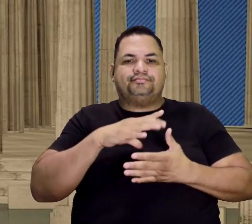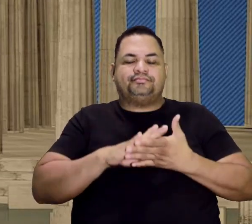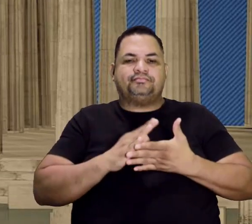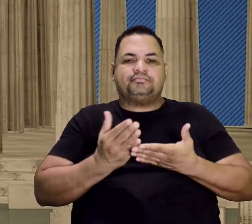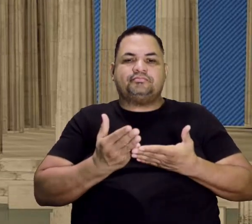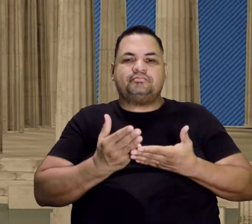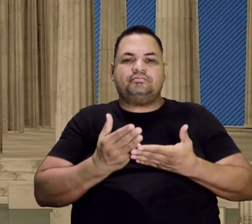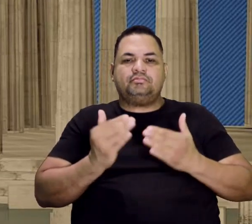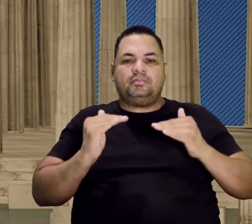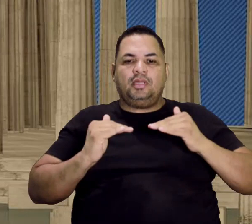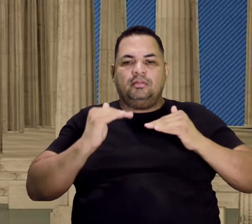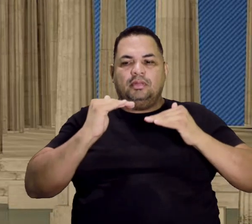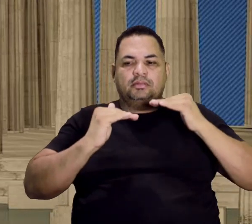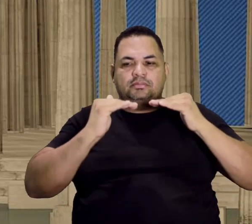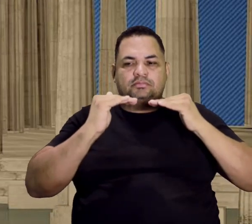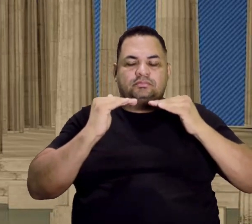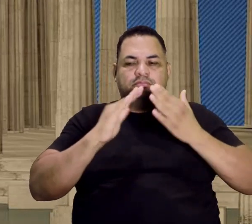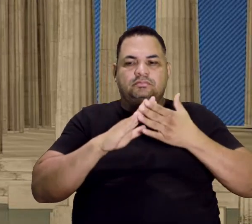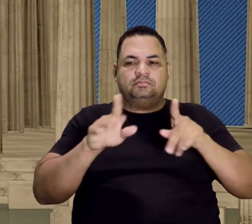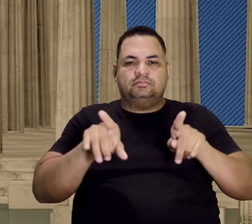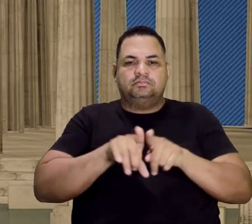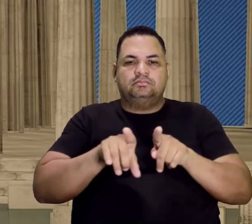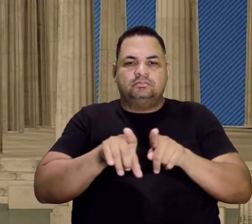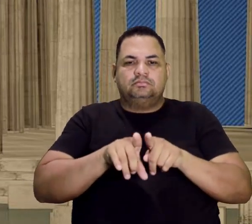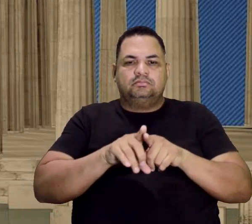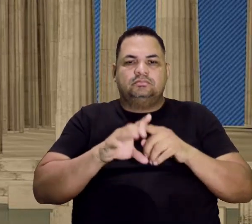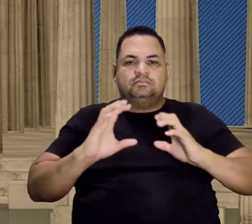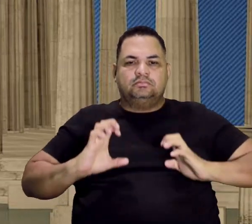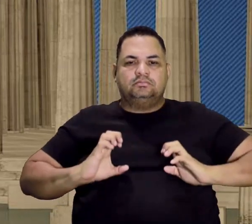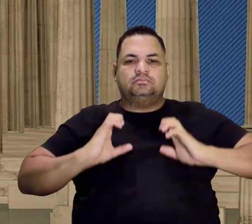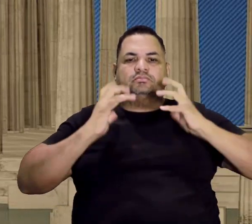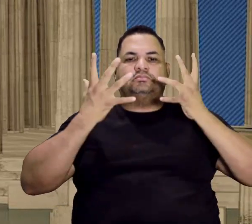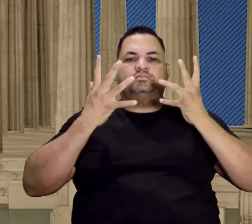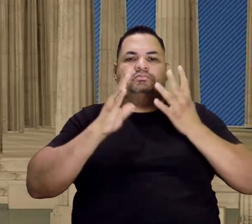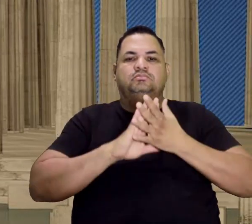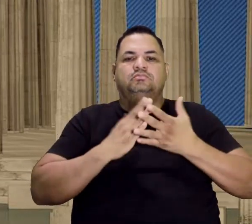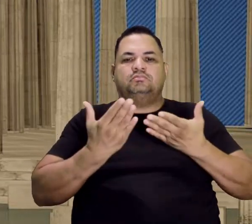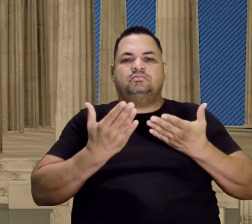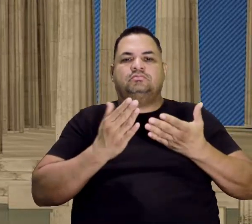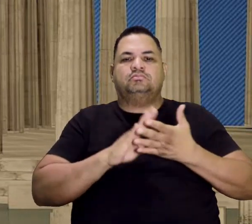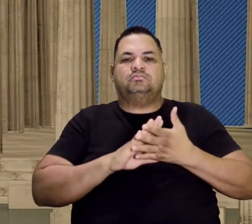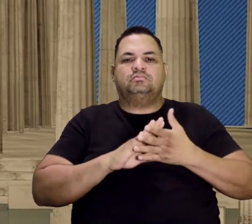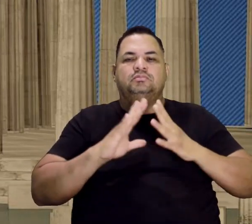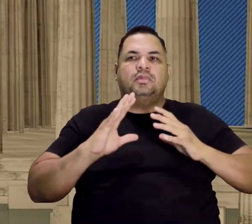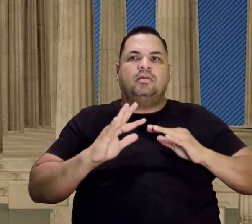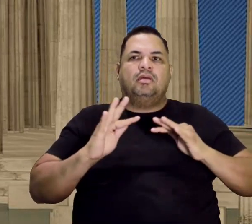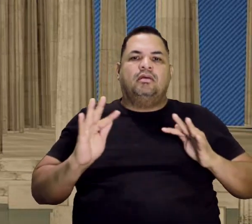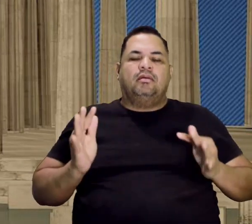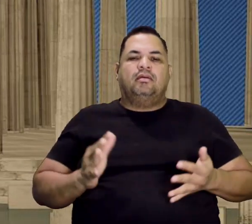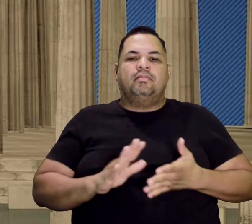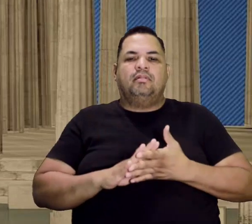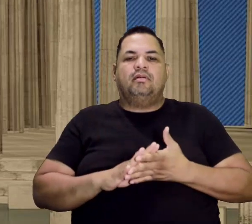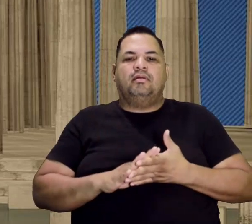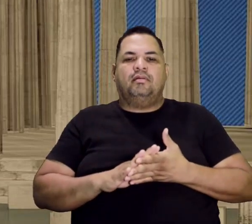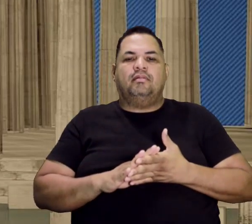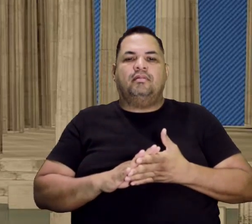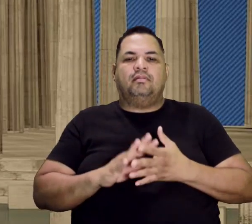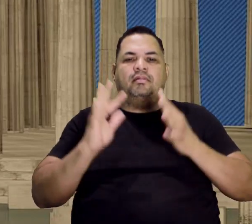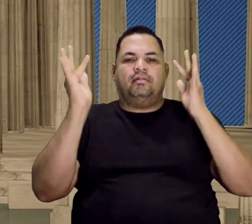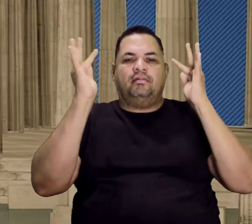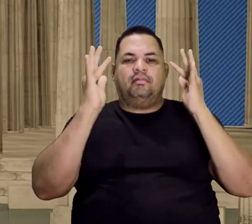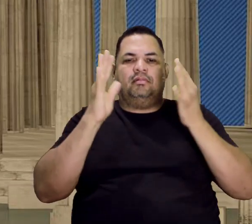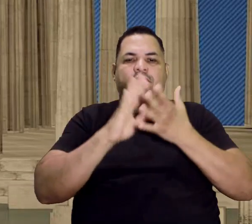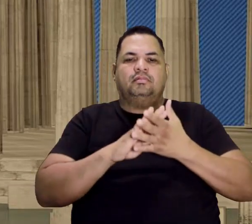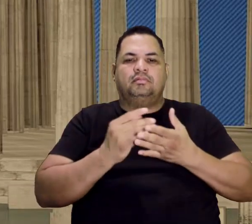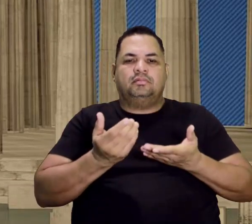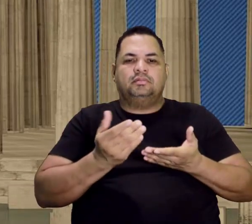tá? E eles ficam lá no evento, né? Se for um arraial, se for um festejo, etc. Aí ele tá